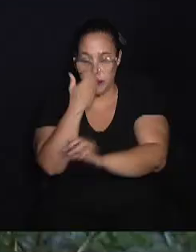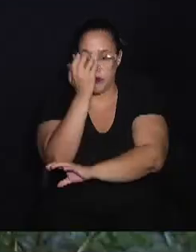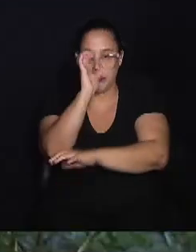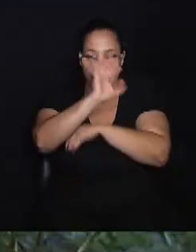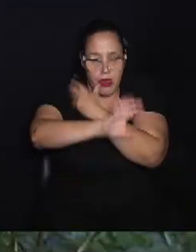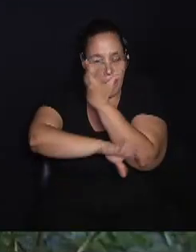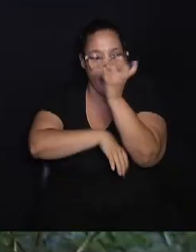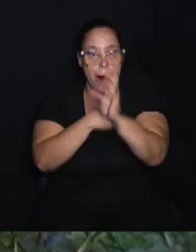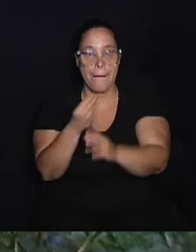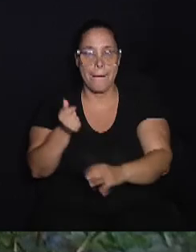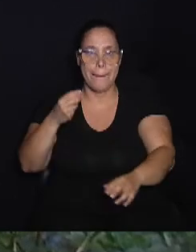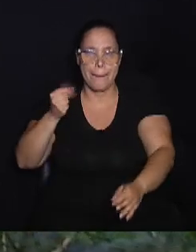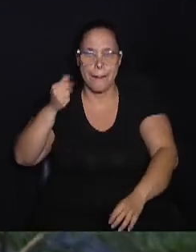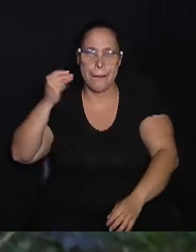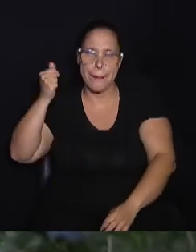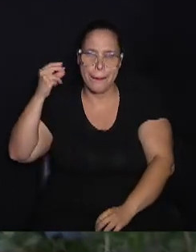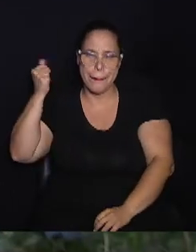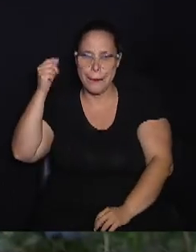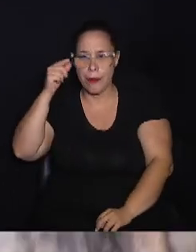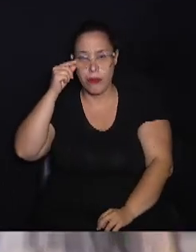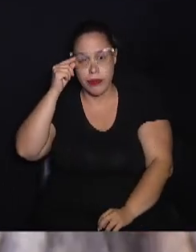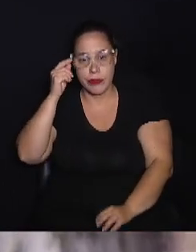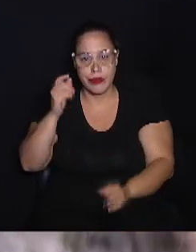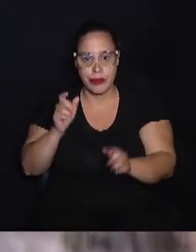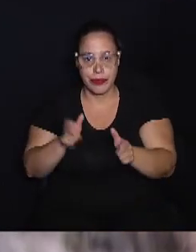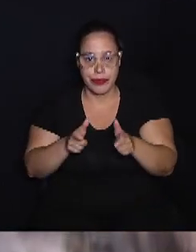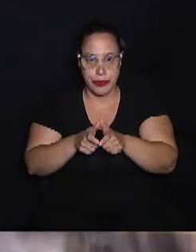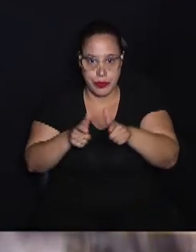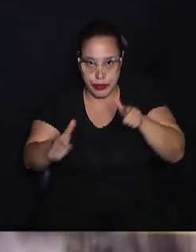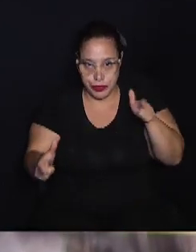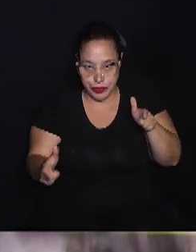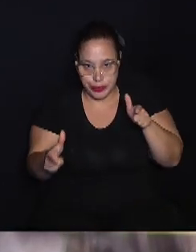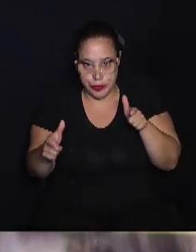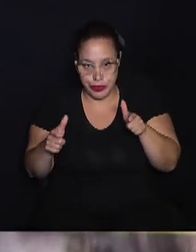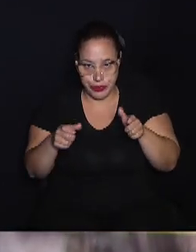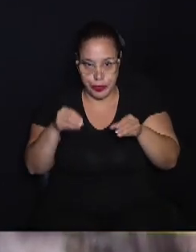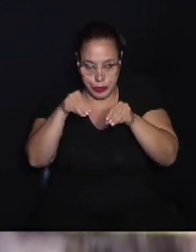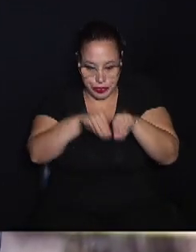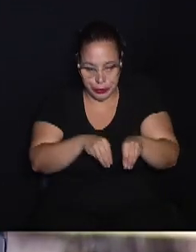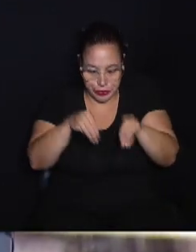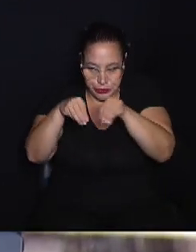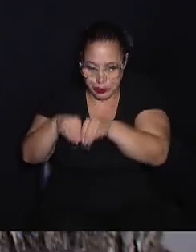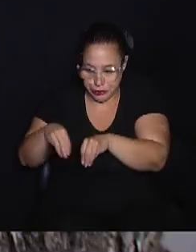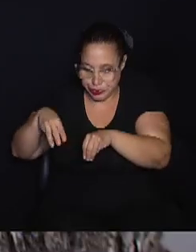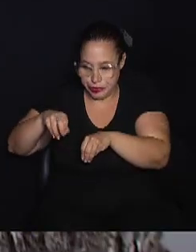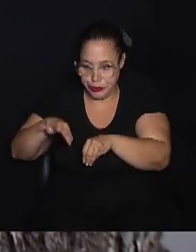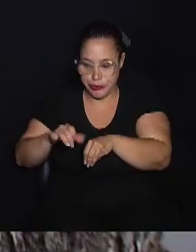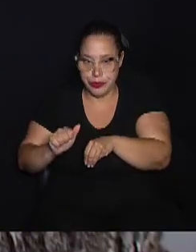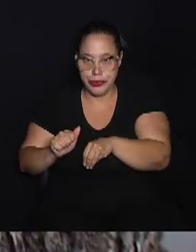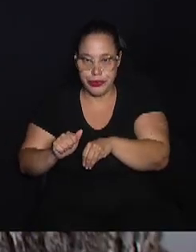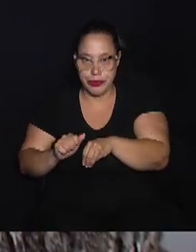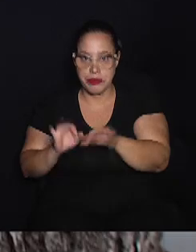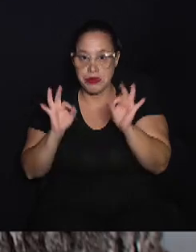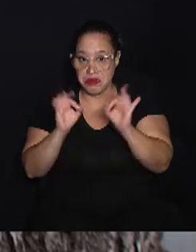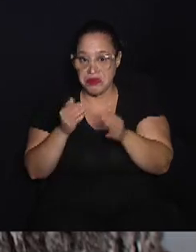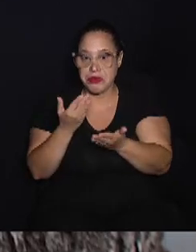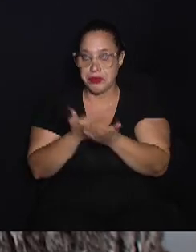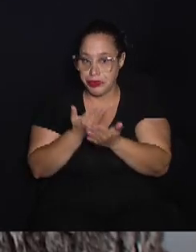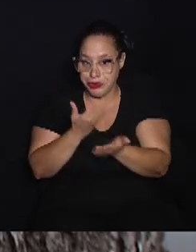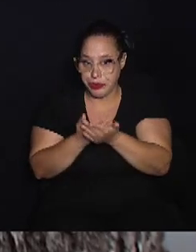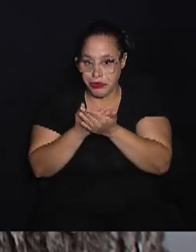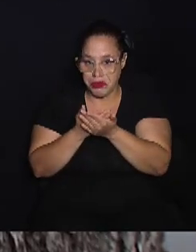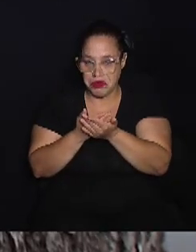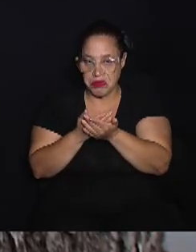mais antigas o plano de arborização também conta com a ampliação no plantil de mudas de espécies nativas estudadas e